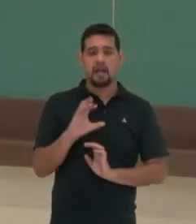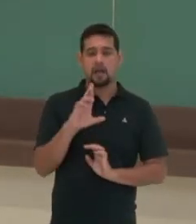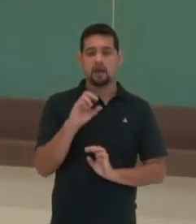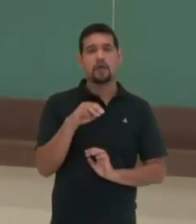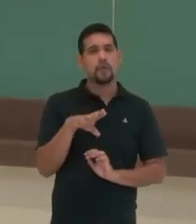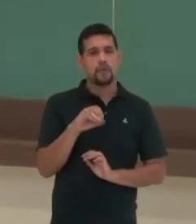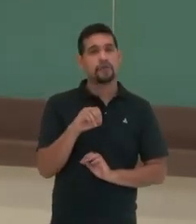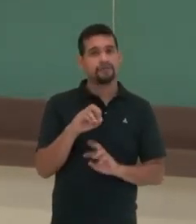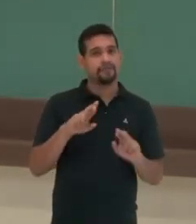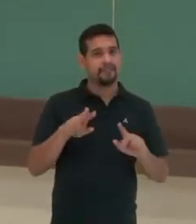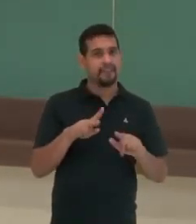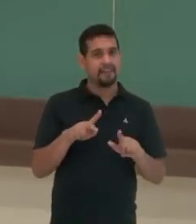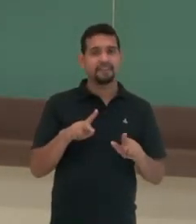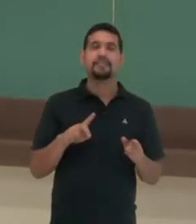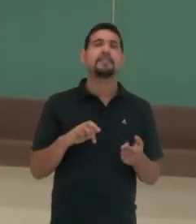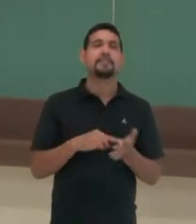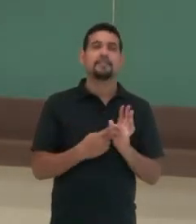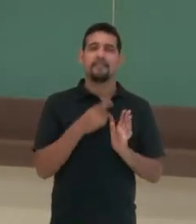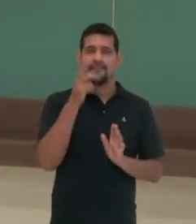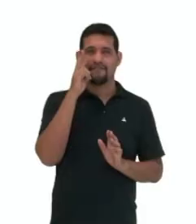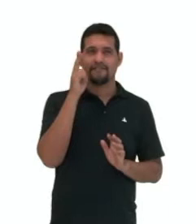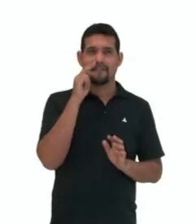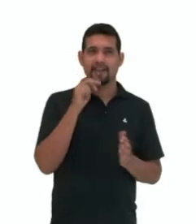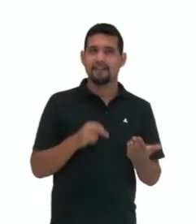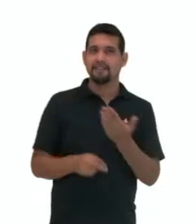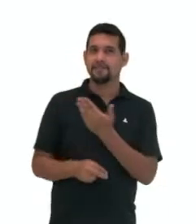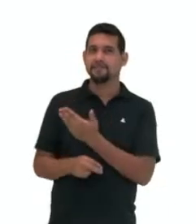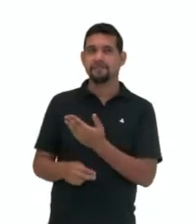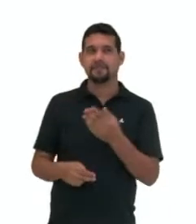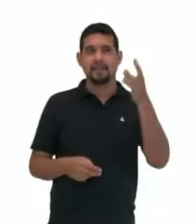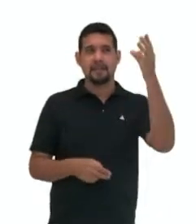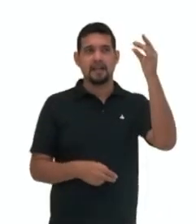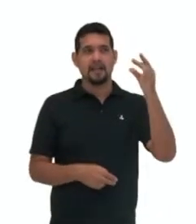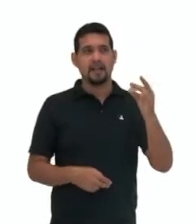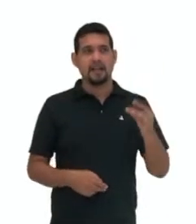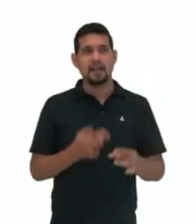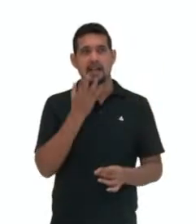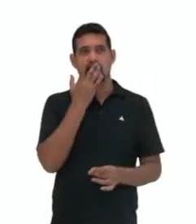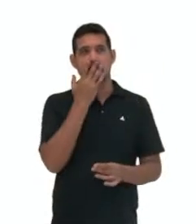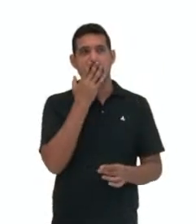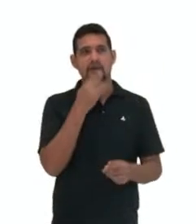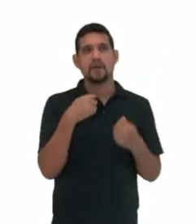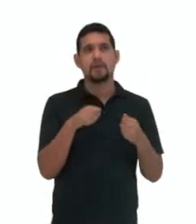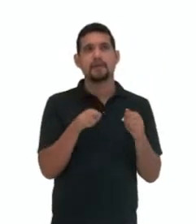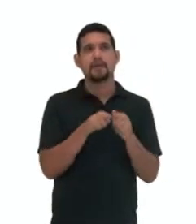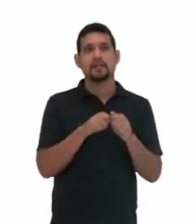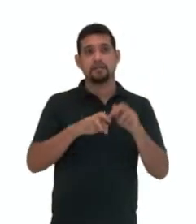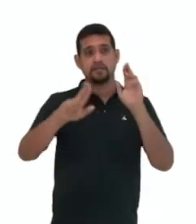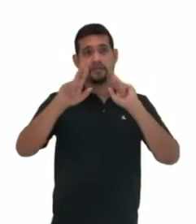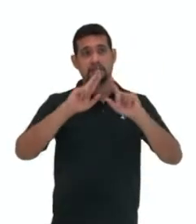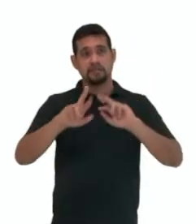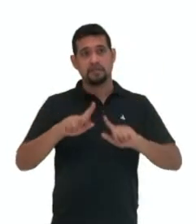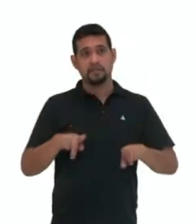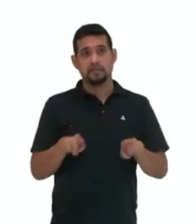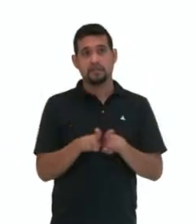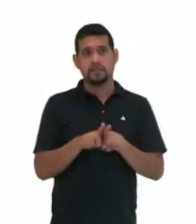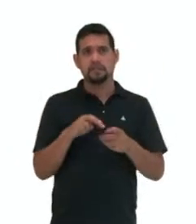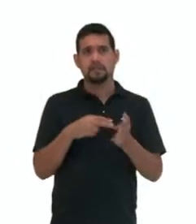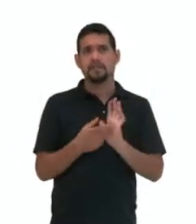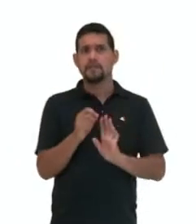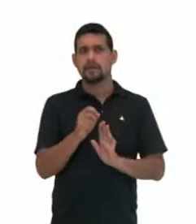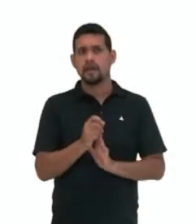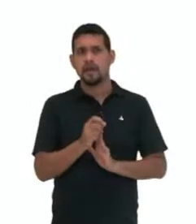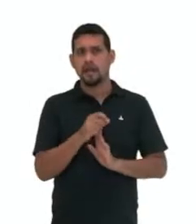bom? Então, cavalo marinho, olha que legal. Então, pense que cada cor dessa precisou de uma matriz diferente, né? Então, pensa o